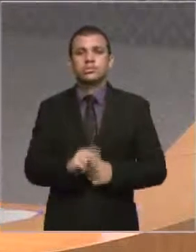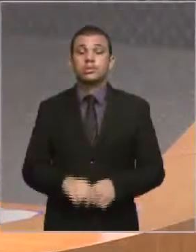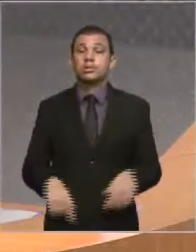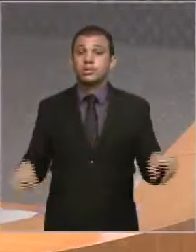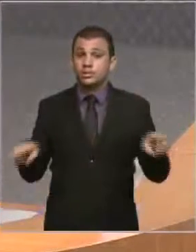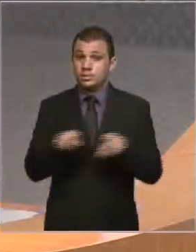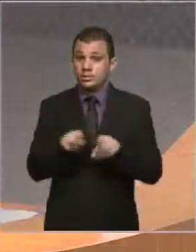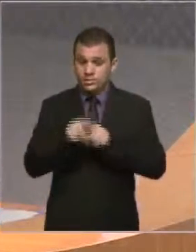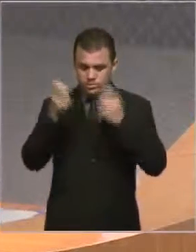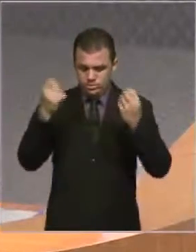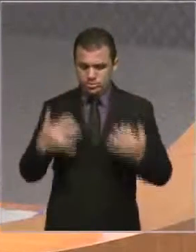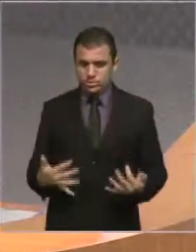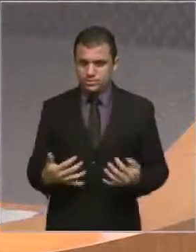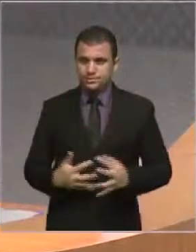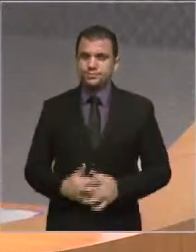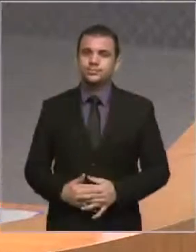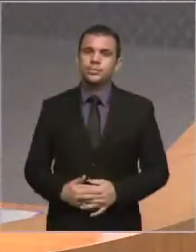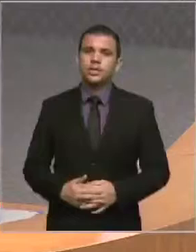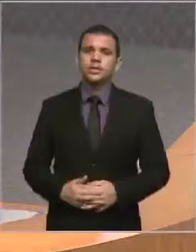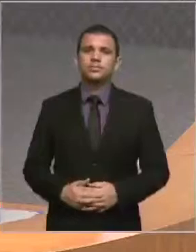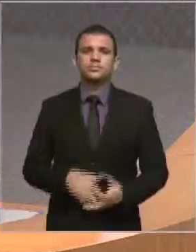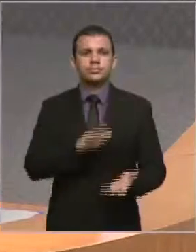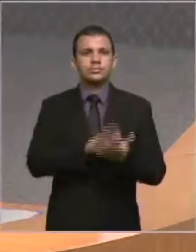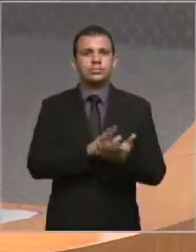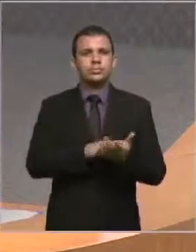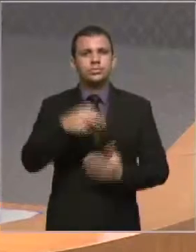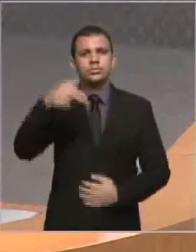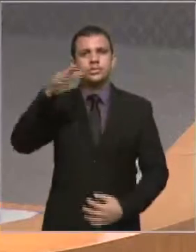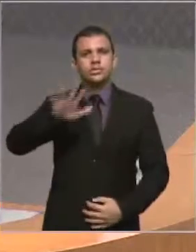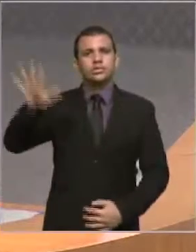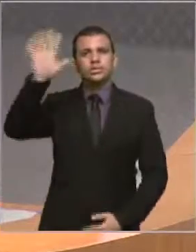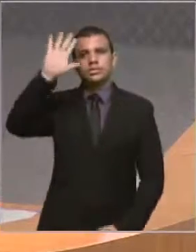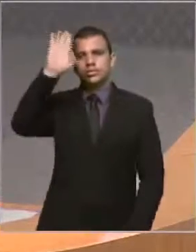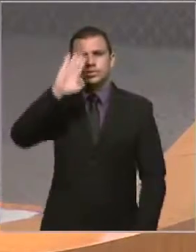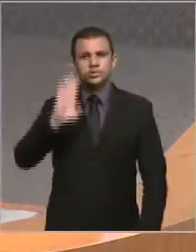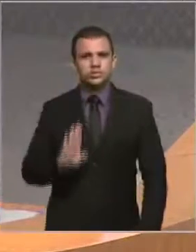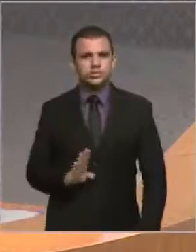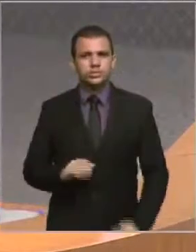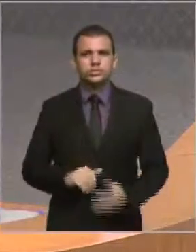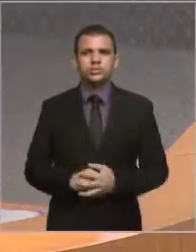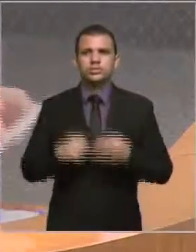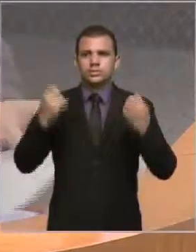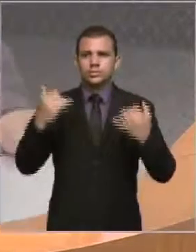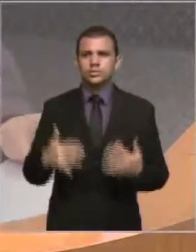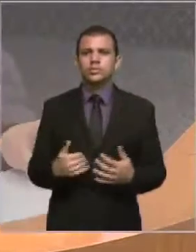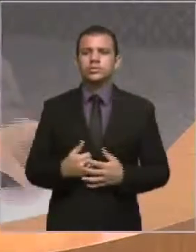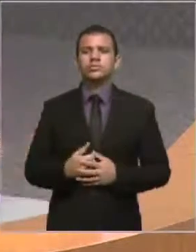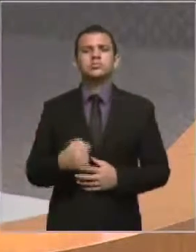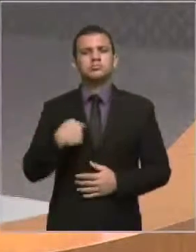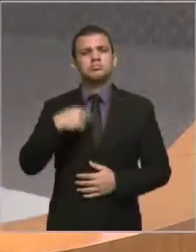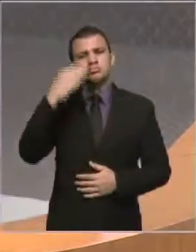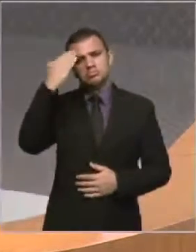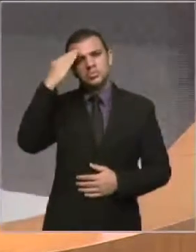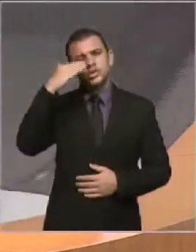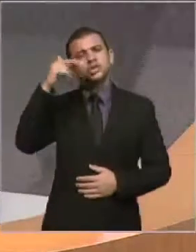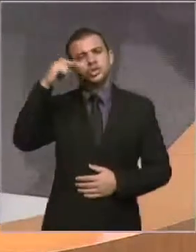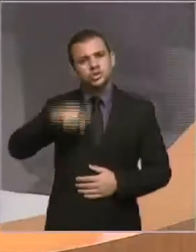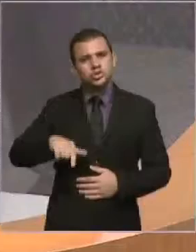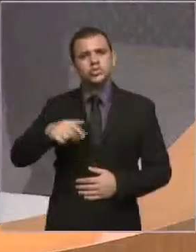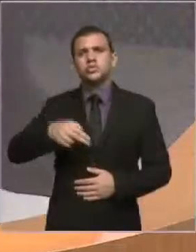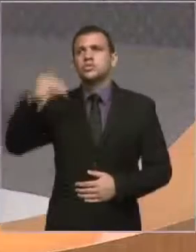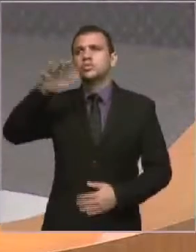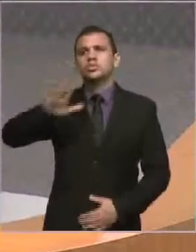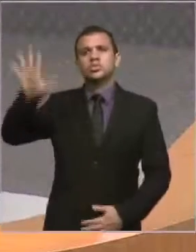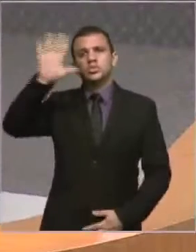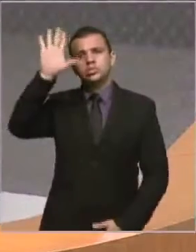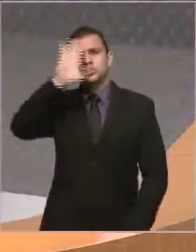colocou o seguinte: parabenizou o Nordeste brasileiro. Reconheço, mais uma vez, o Nordeste brasileiro